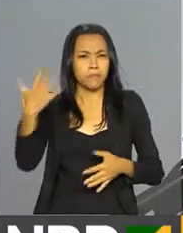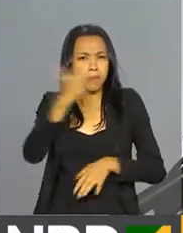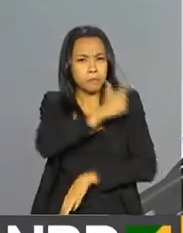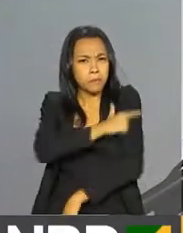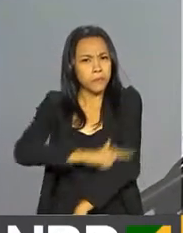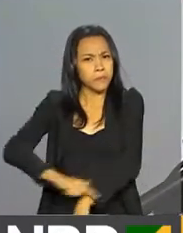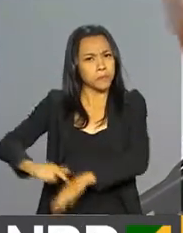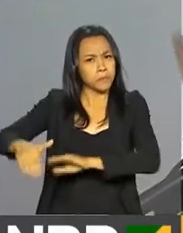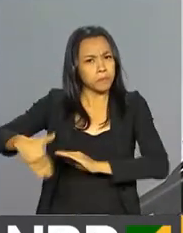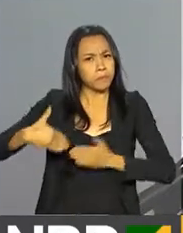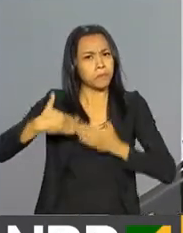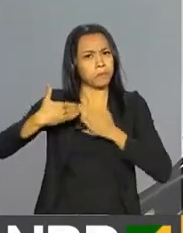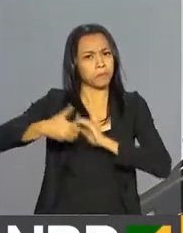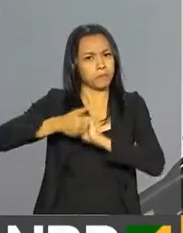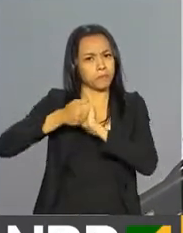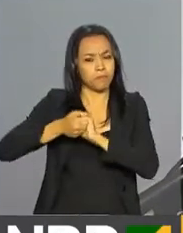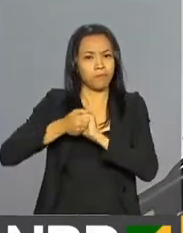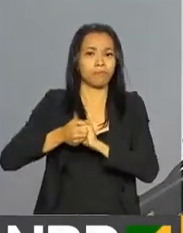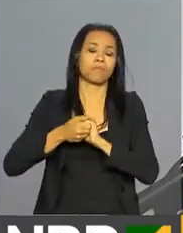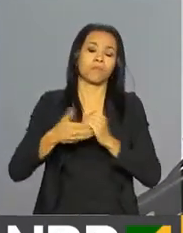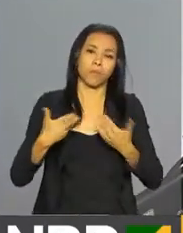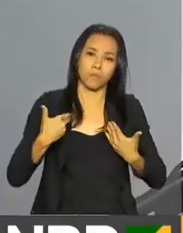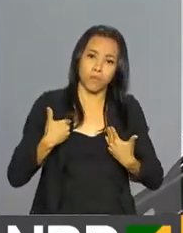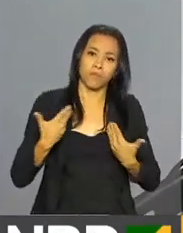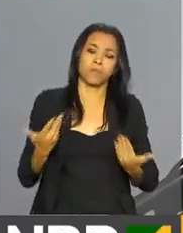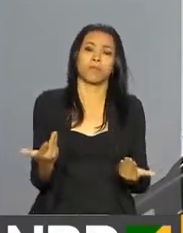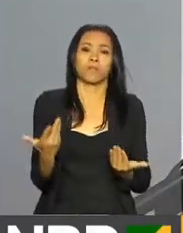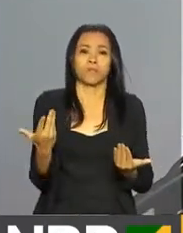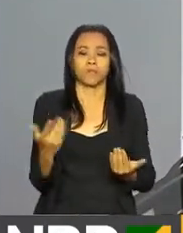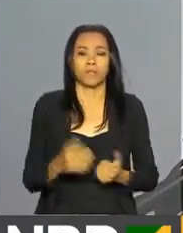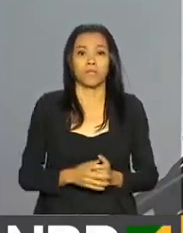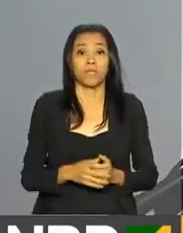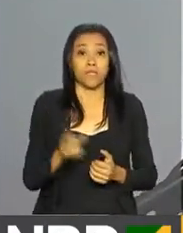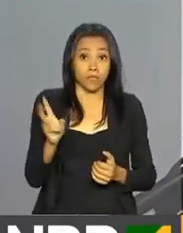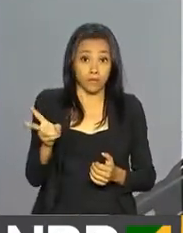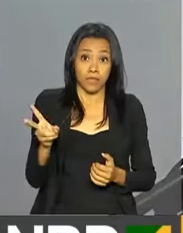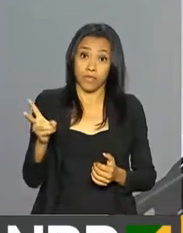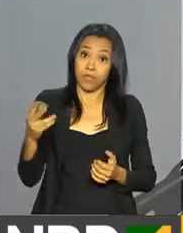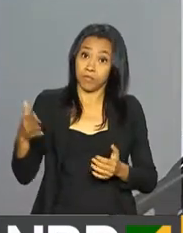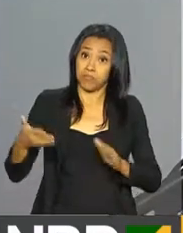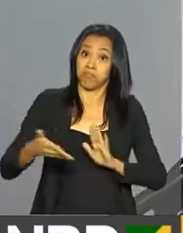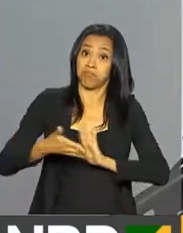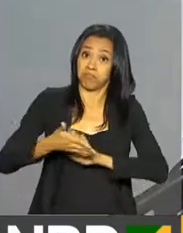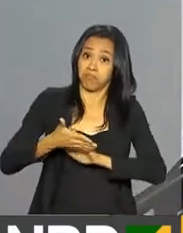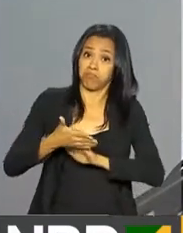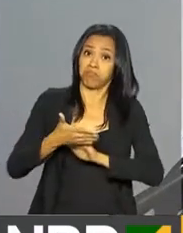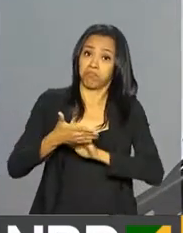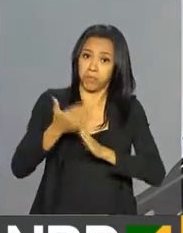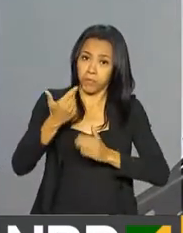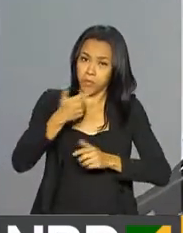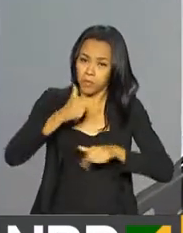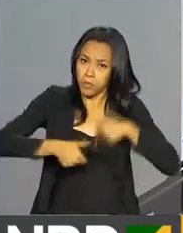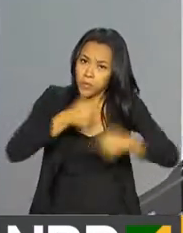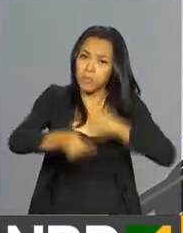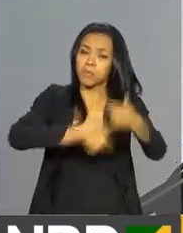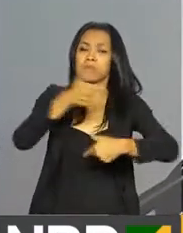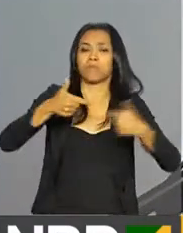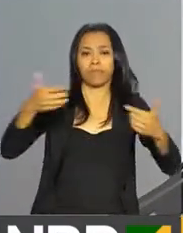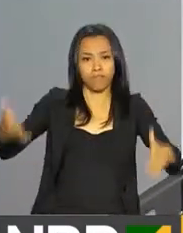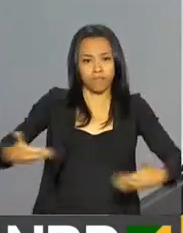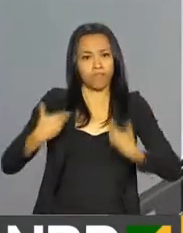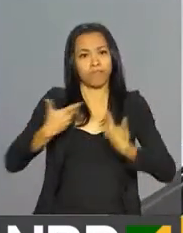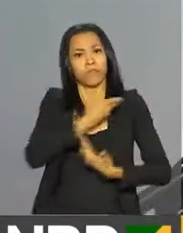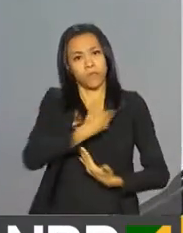autor seu discurso praticamente durante um largo período fazendo elogios à nossa atuação é interessante eu até